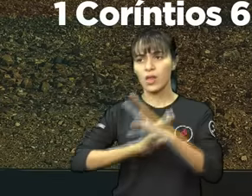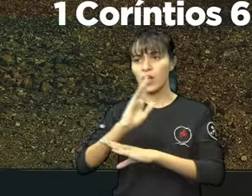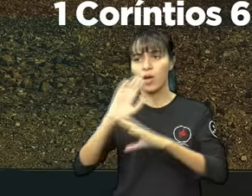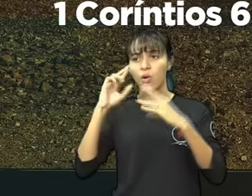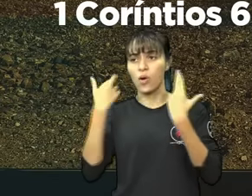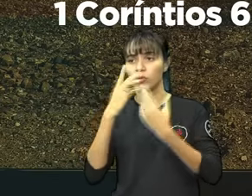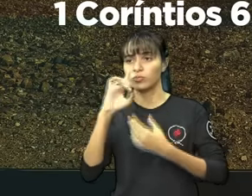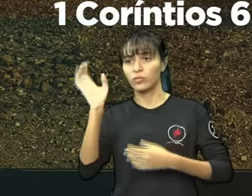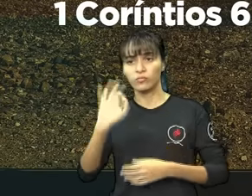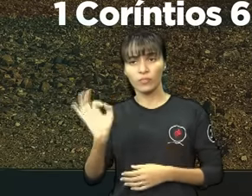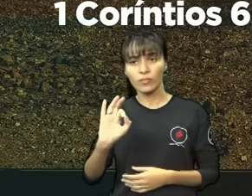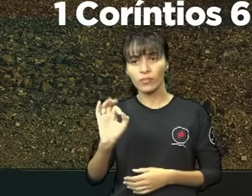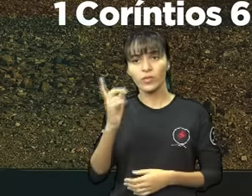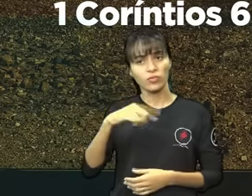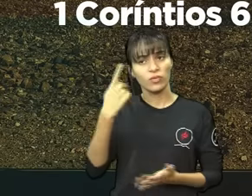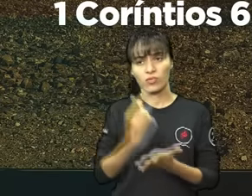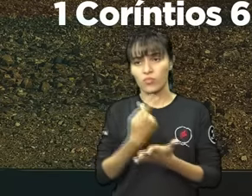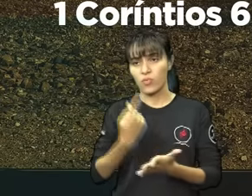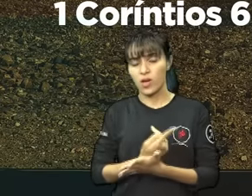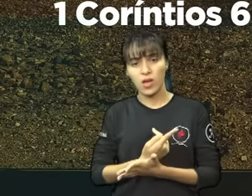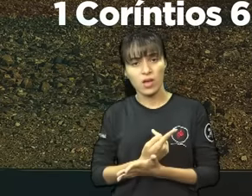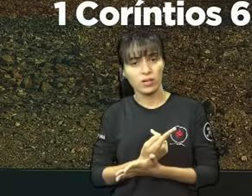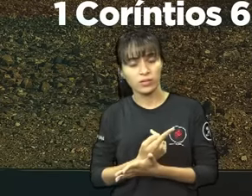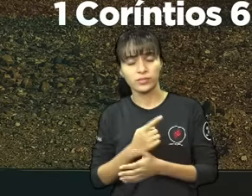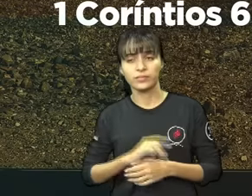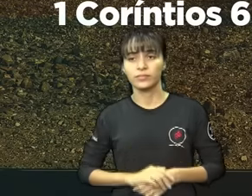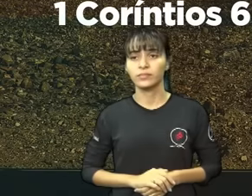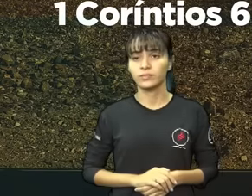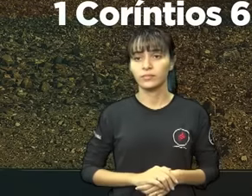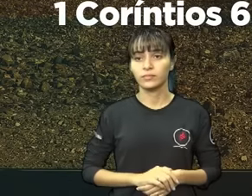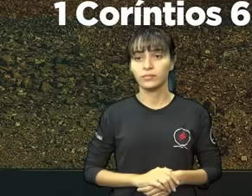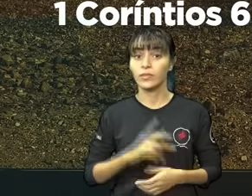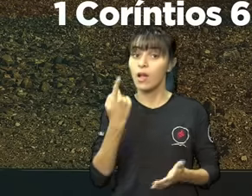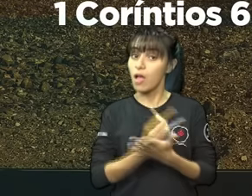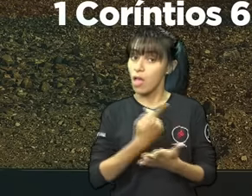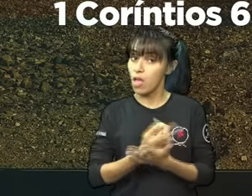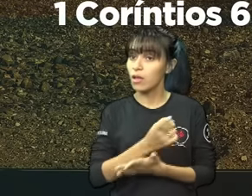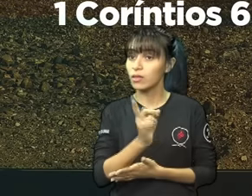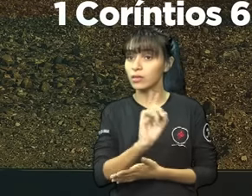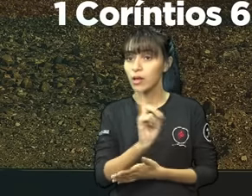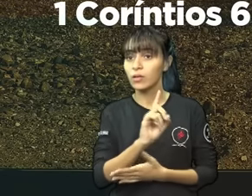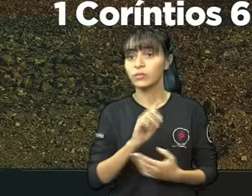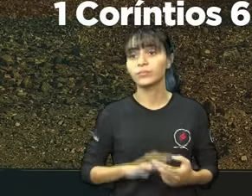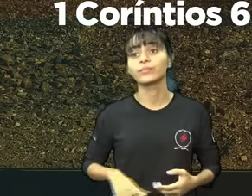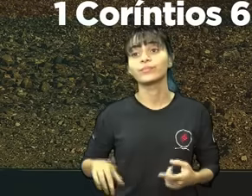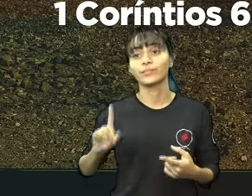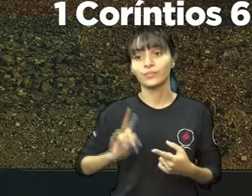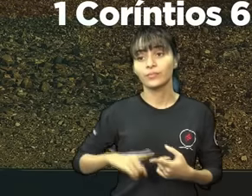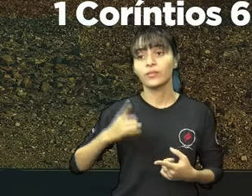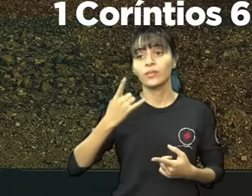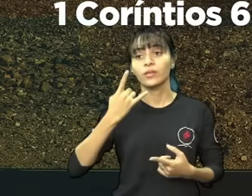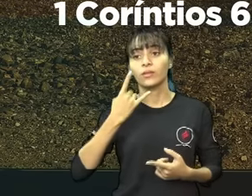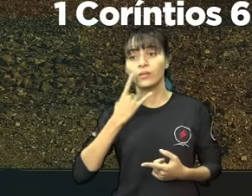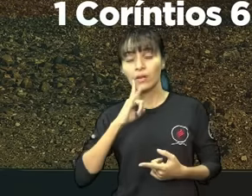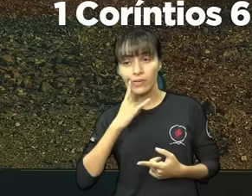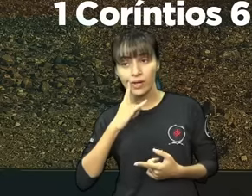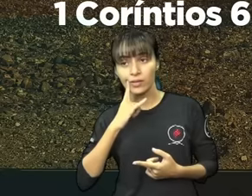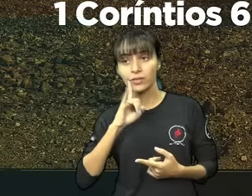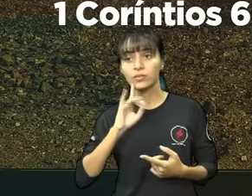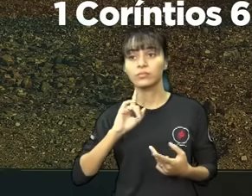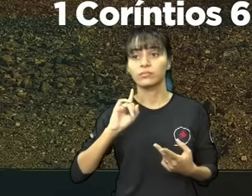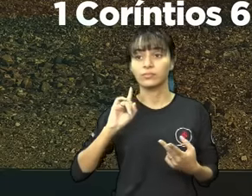de Deus não é rei quem não erra não nem os devassos